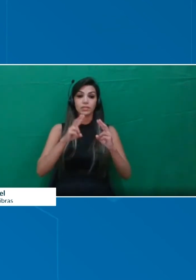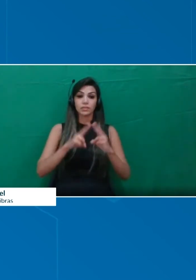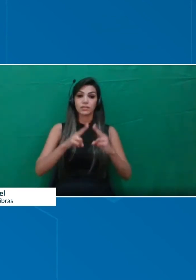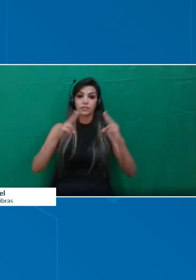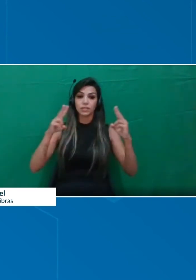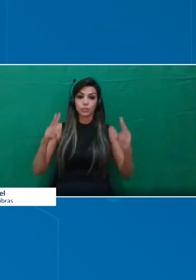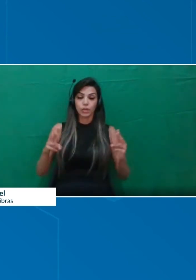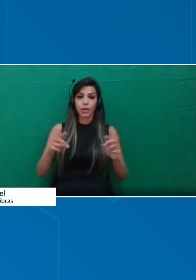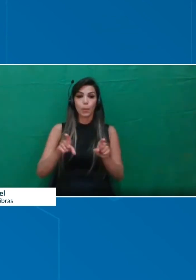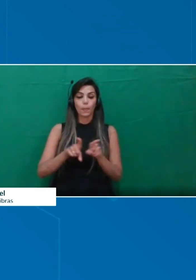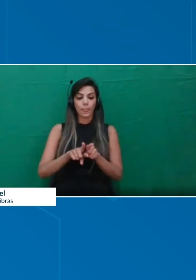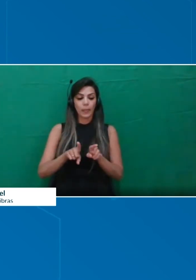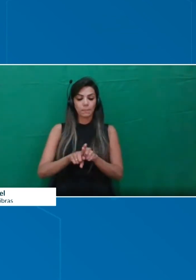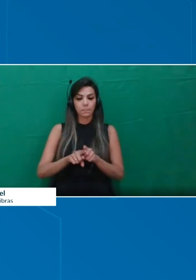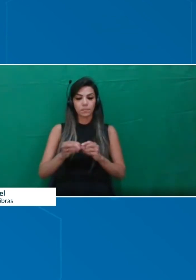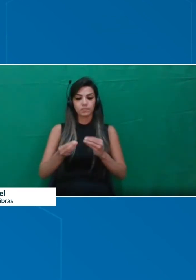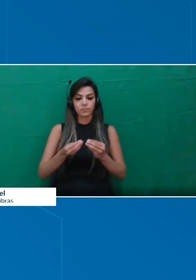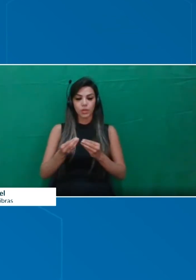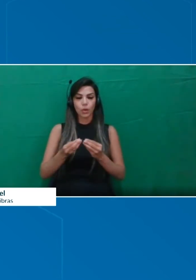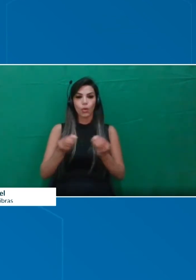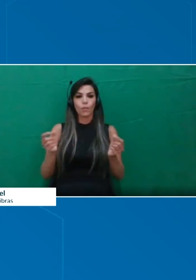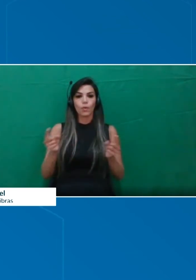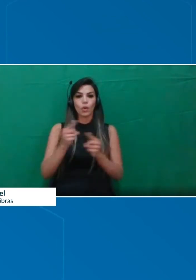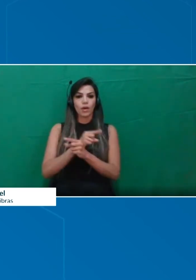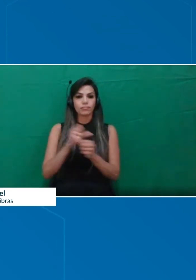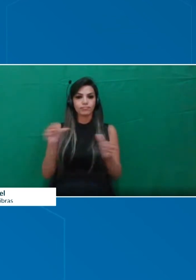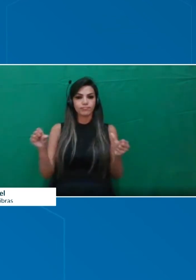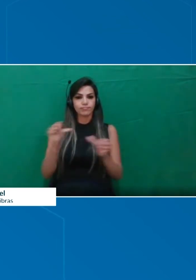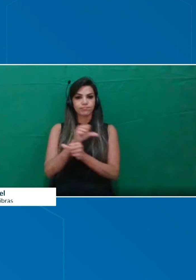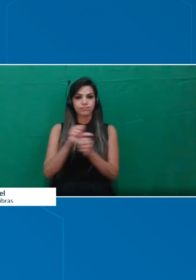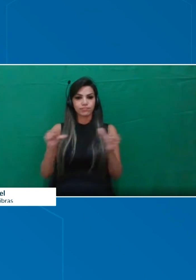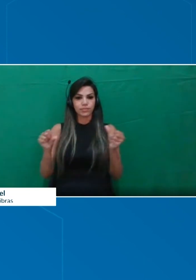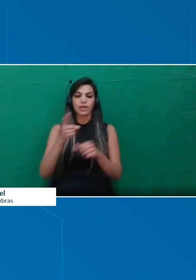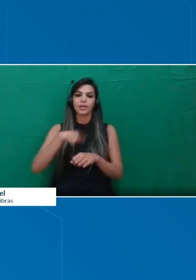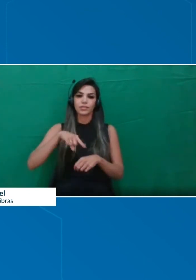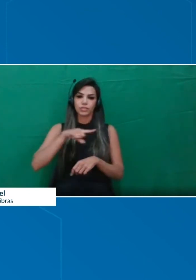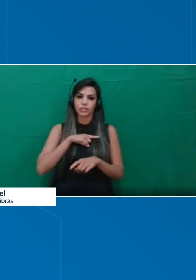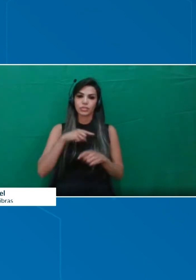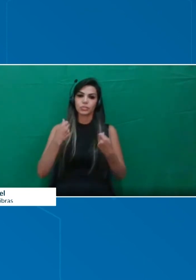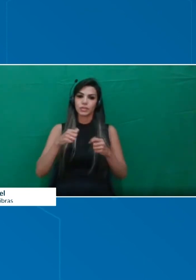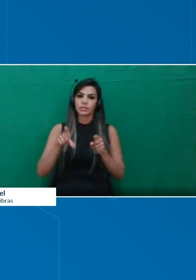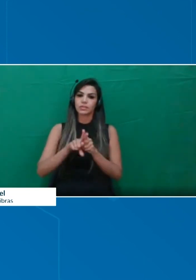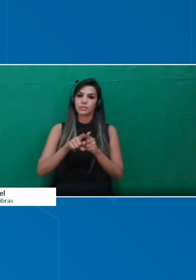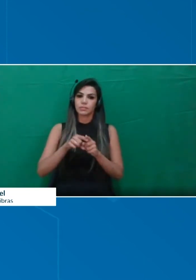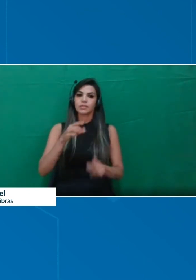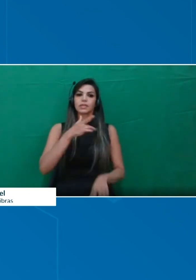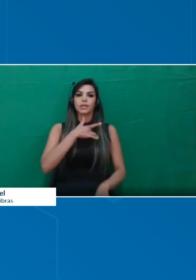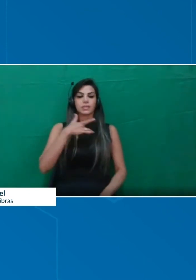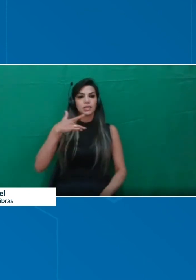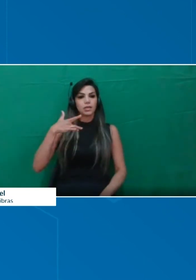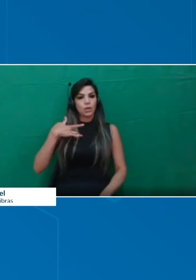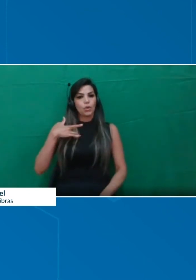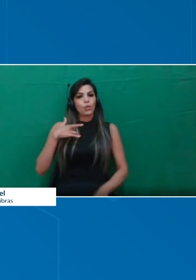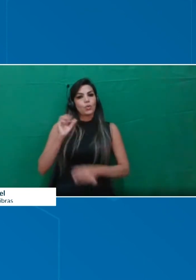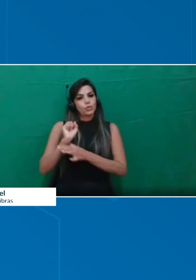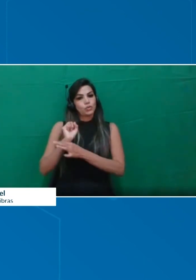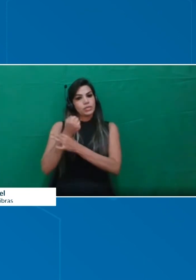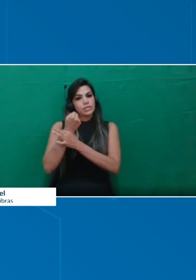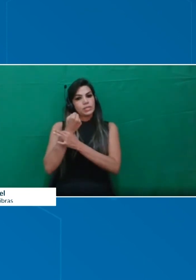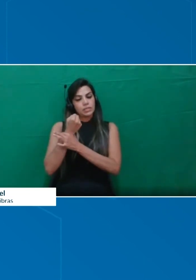uma perspectiva, né, de revezamento, porque a gente também precisa resguardar, né, a saúde